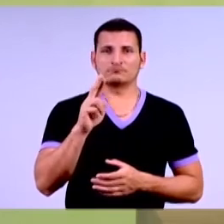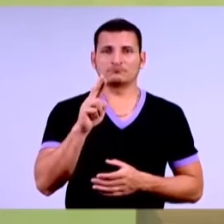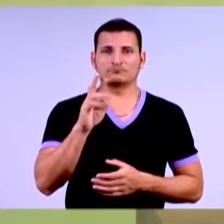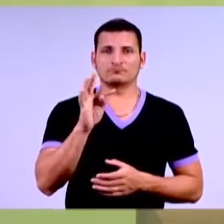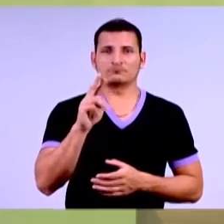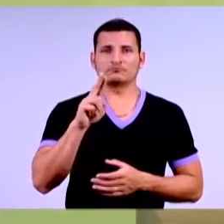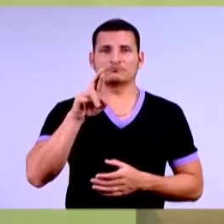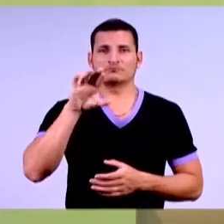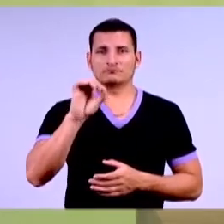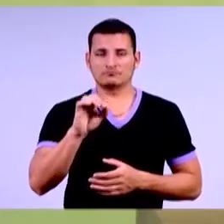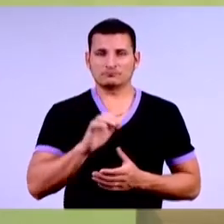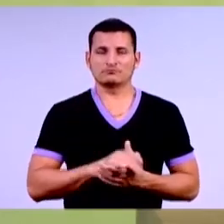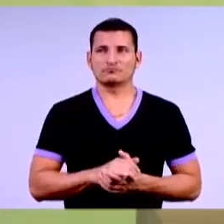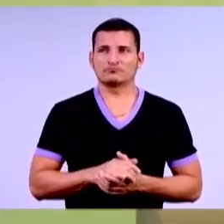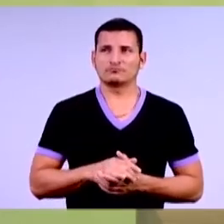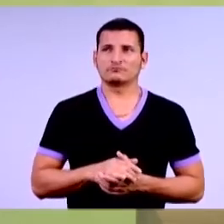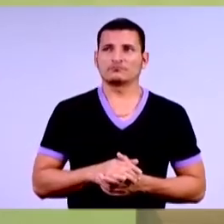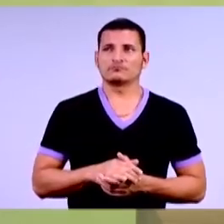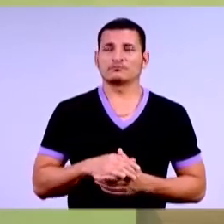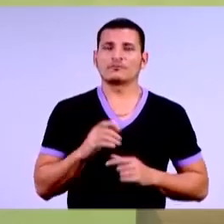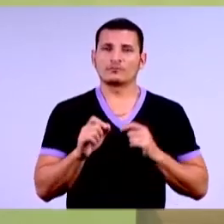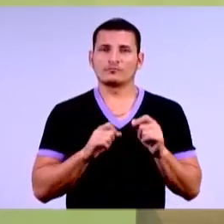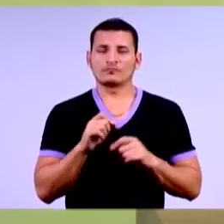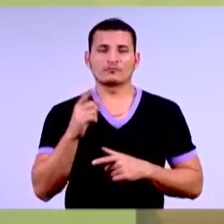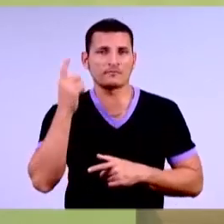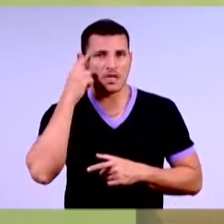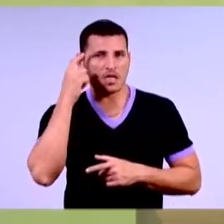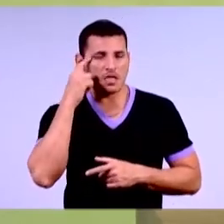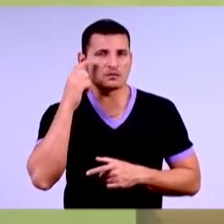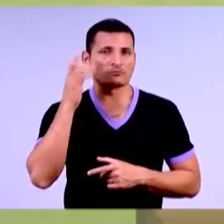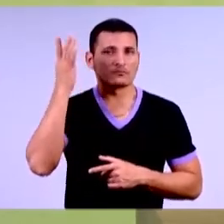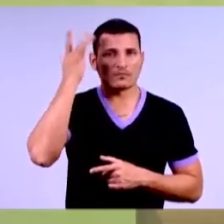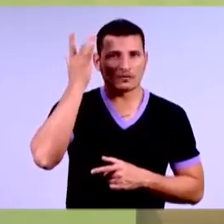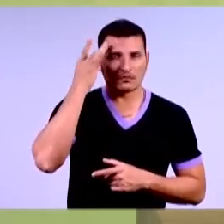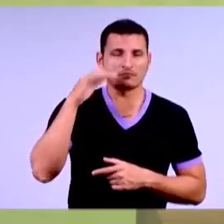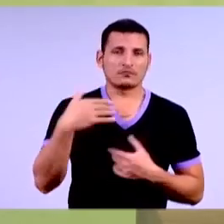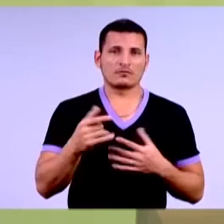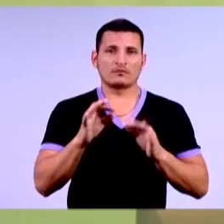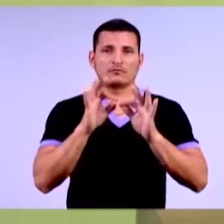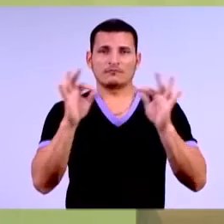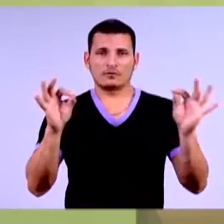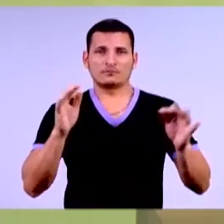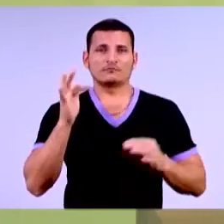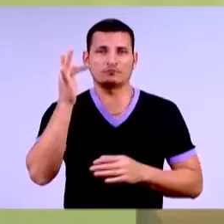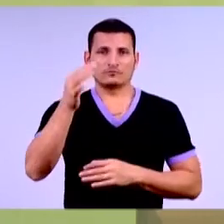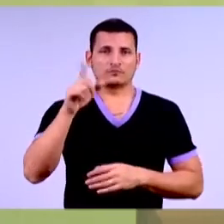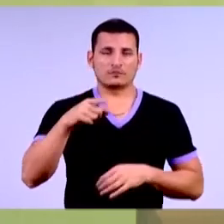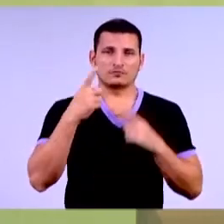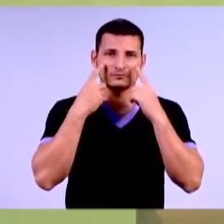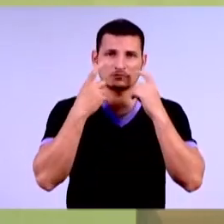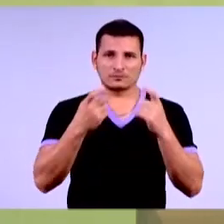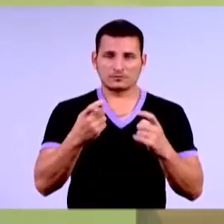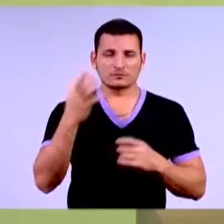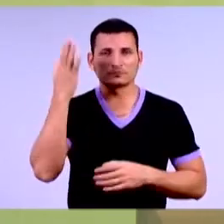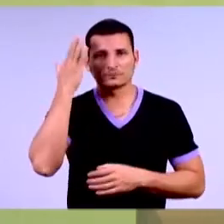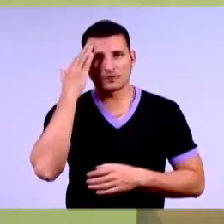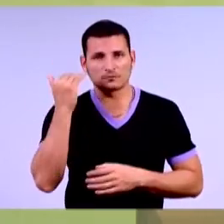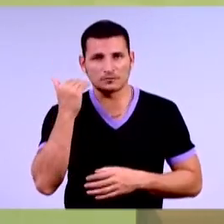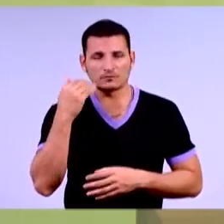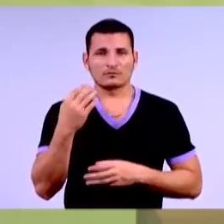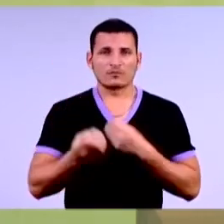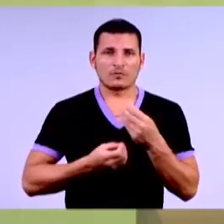as expectativas o que a gente pensa no dia de amanhã então frases no futuro é interessante que saibamos